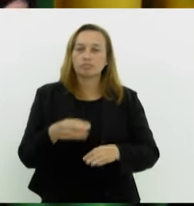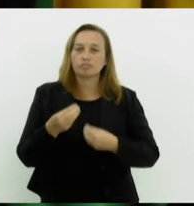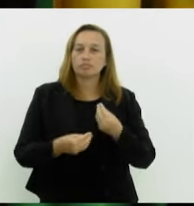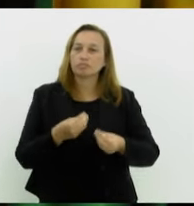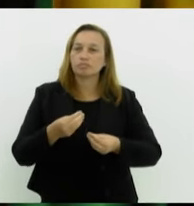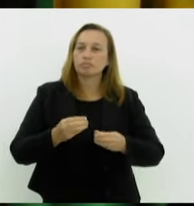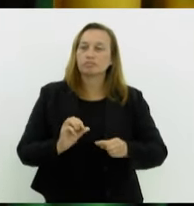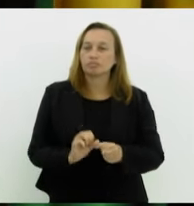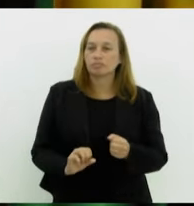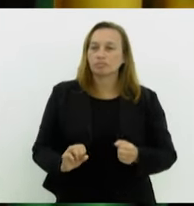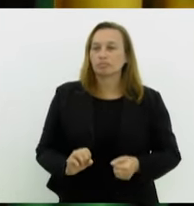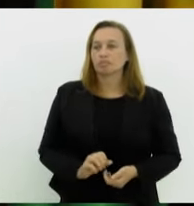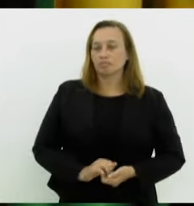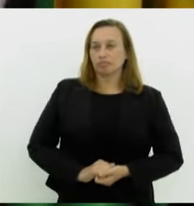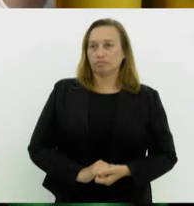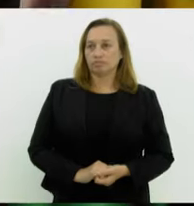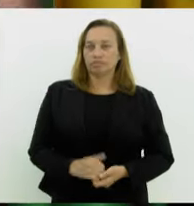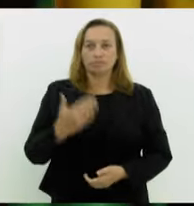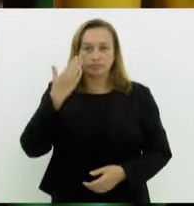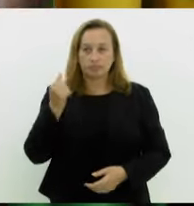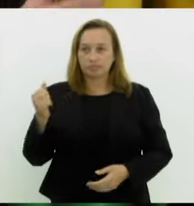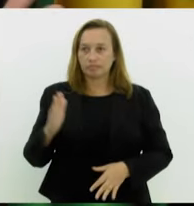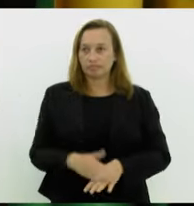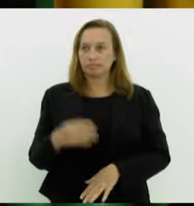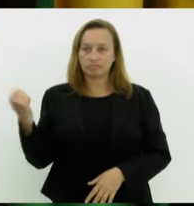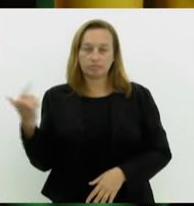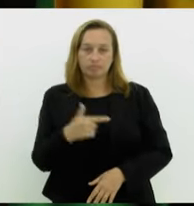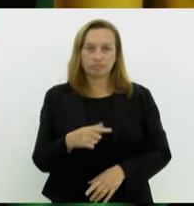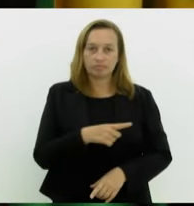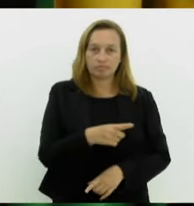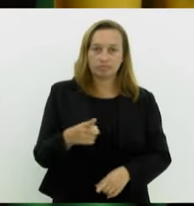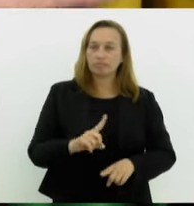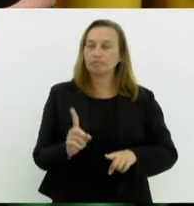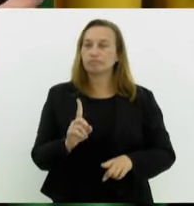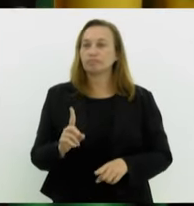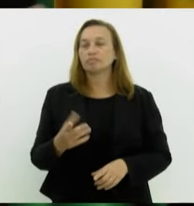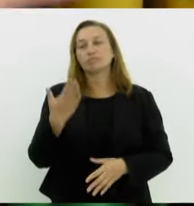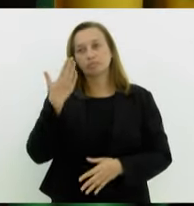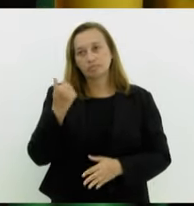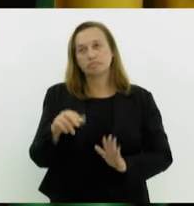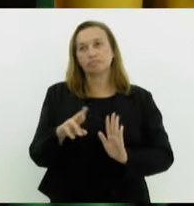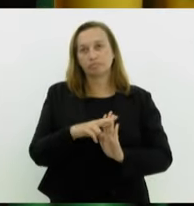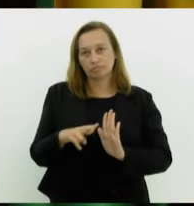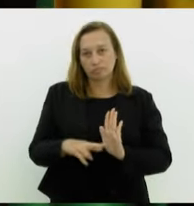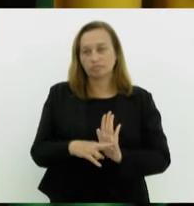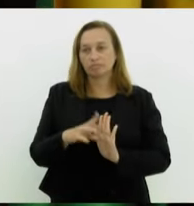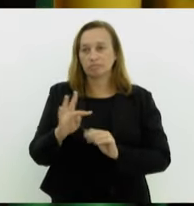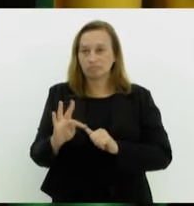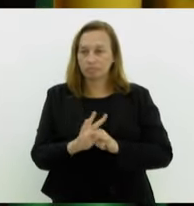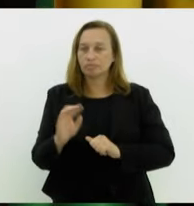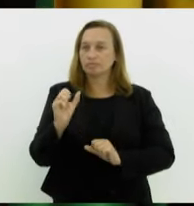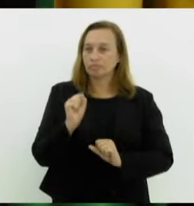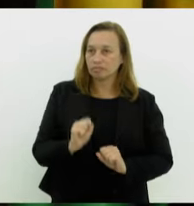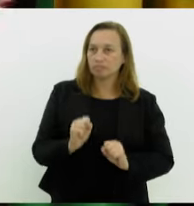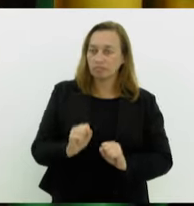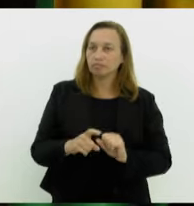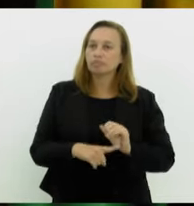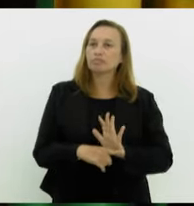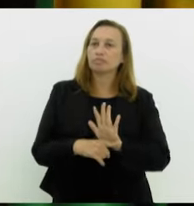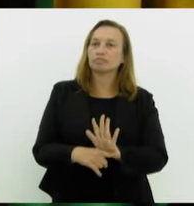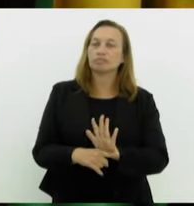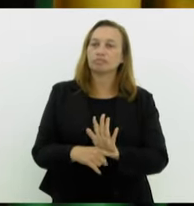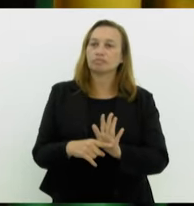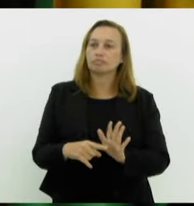fazer não que a gente né saiba mais do que vocês não é nada disso é porque a gente tem a norma técnica para que a gente possa ter um atendimento na